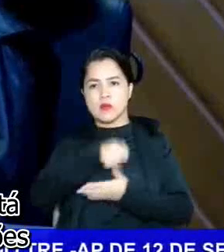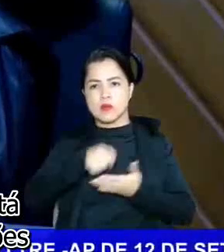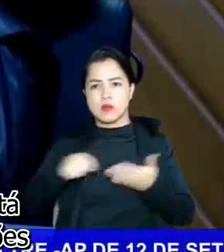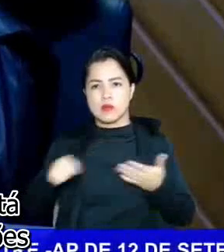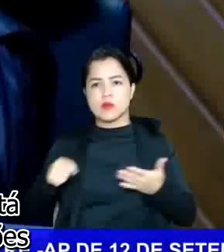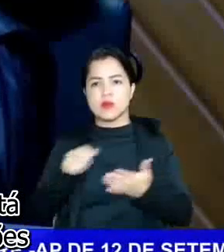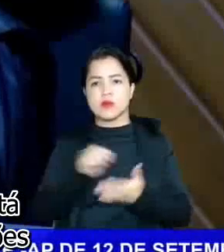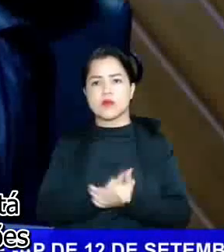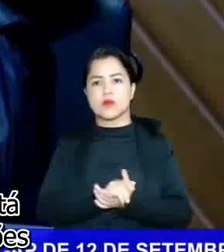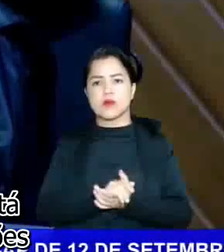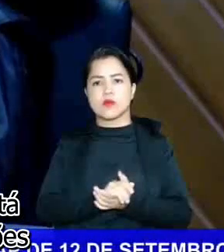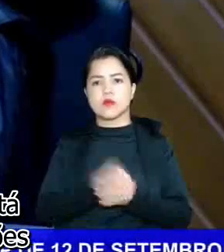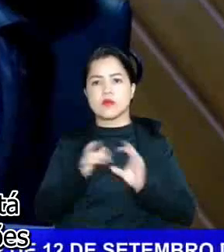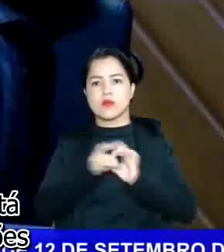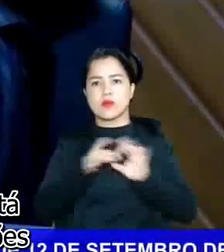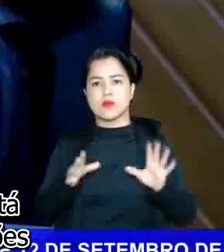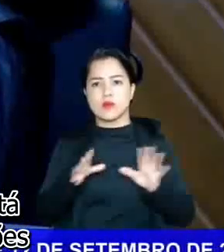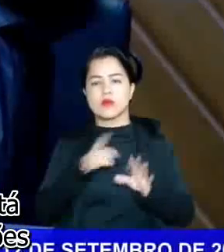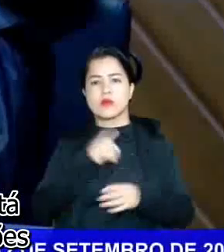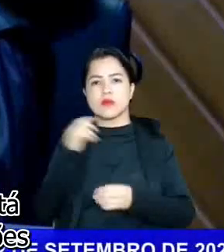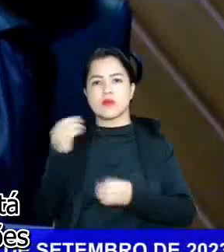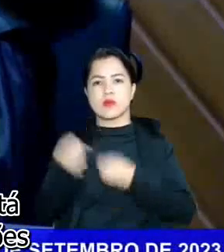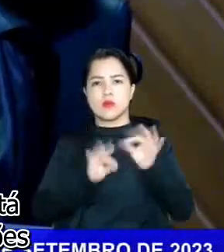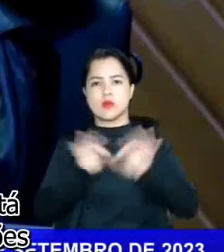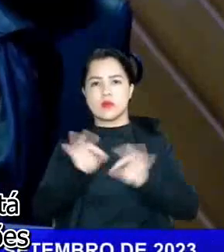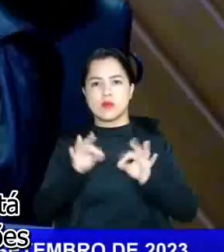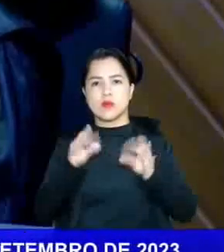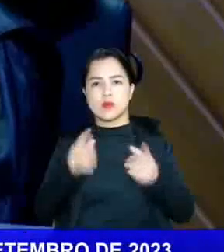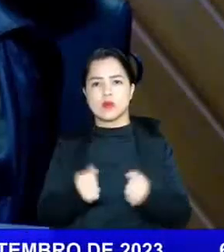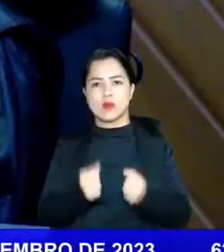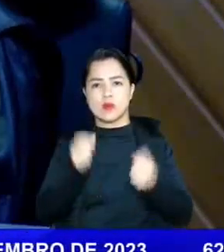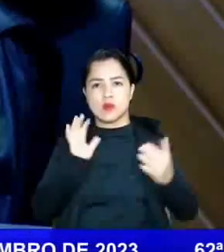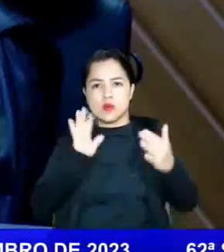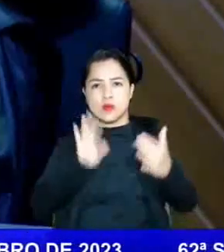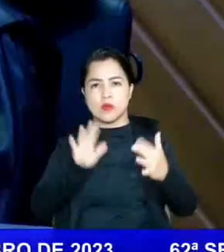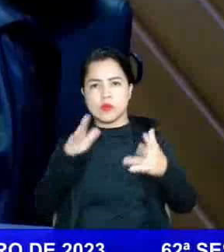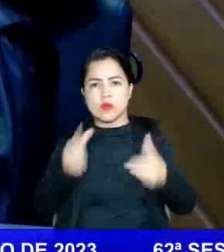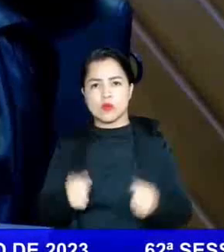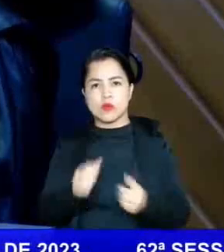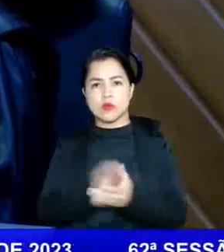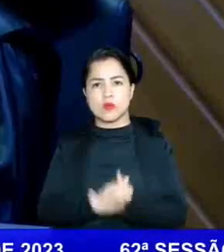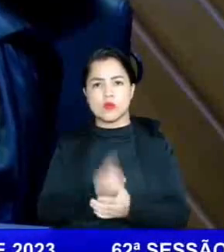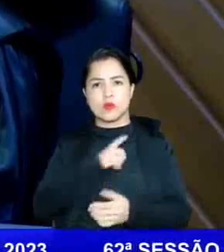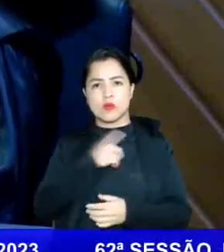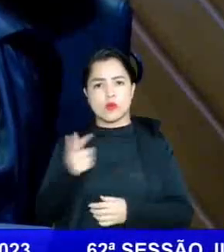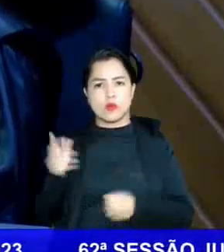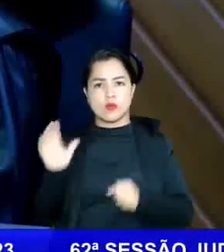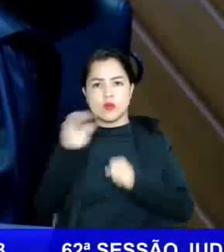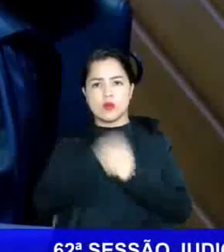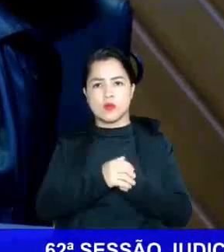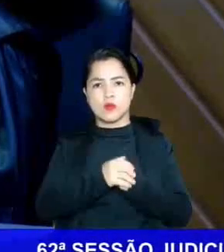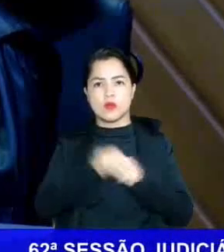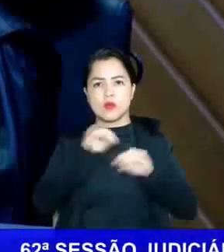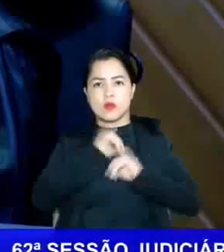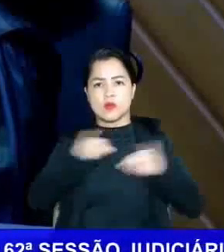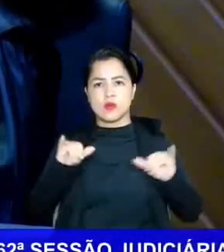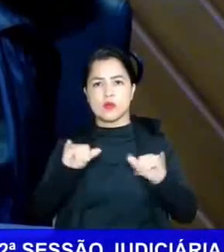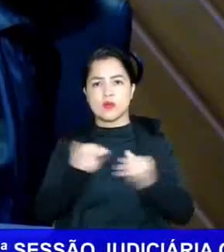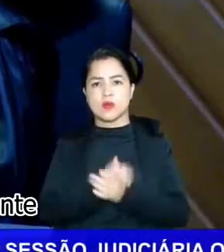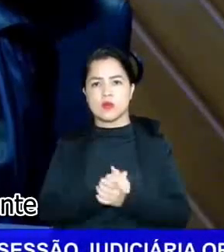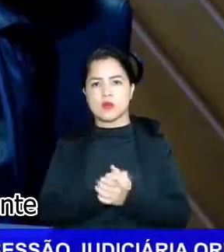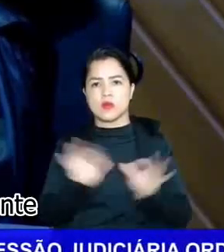já foi disponibilizado, senhor presidente, está fundamentado, enfrentando todas as questões. Não há omissão a ser aclarada